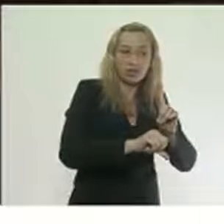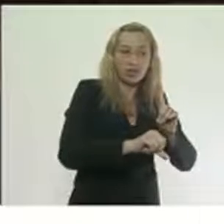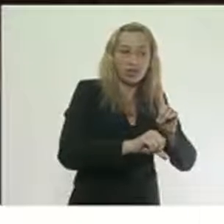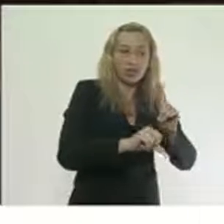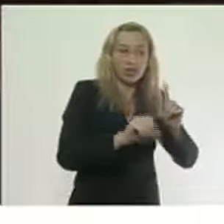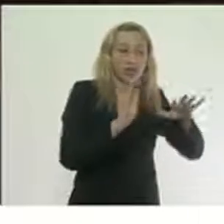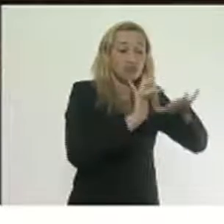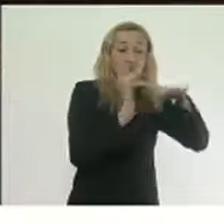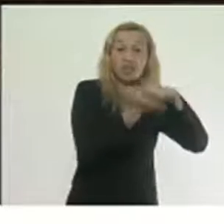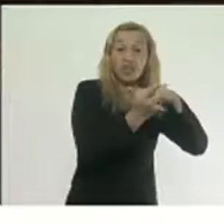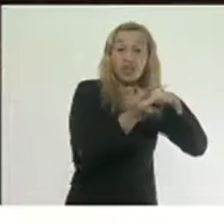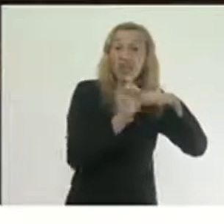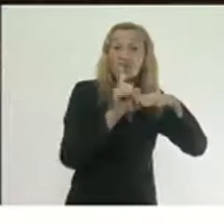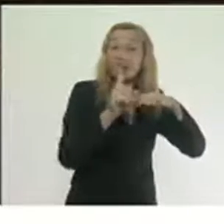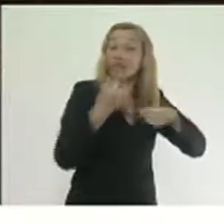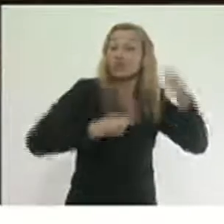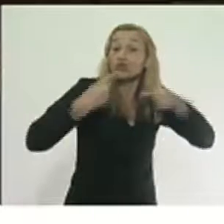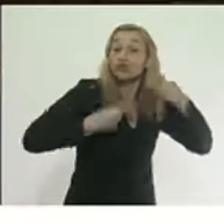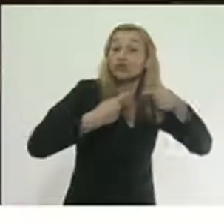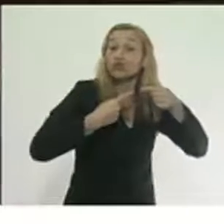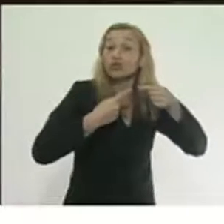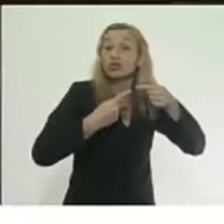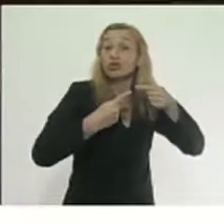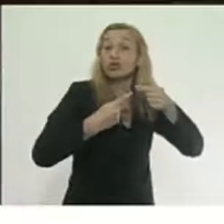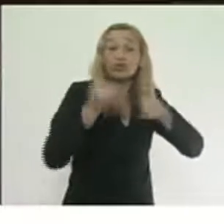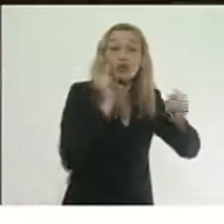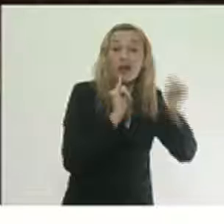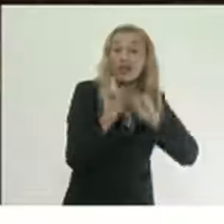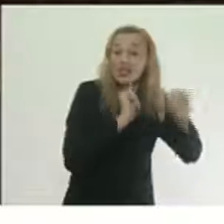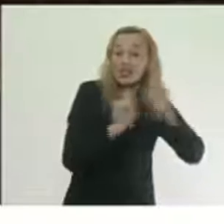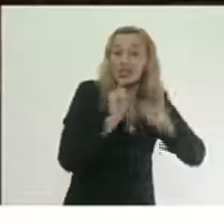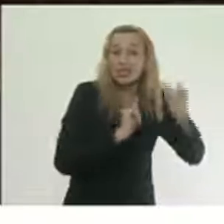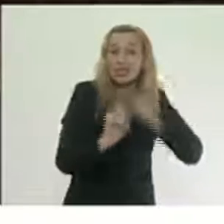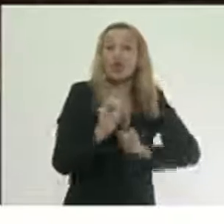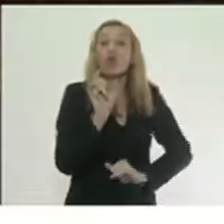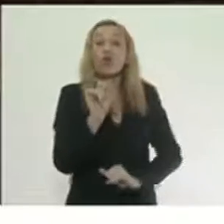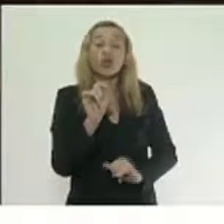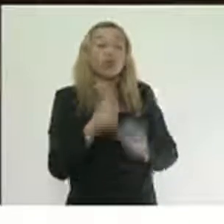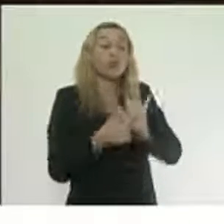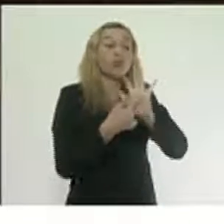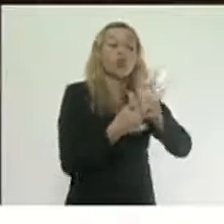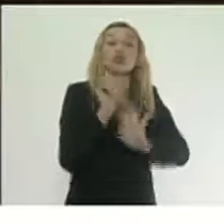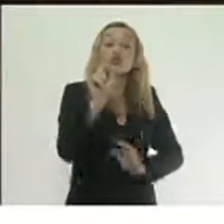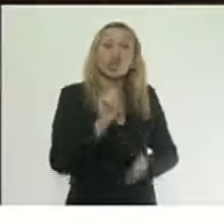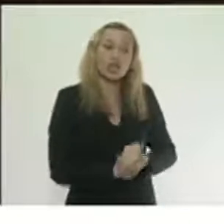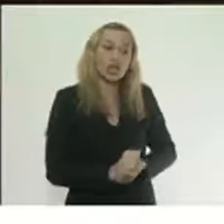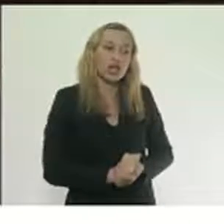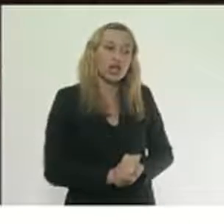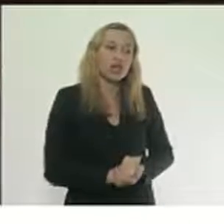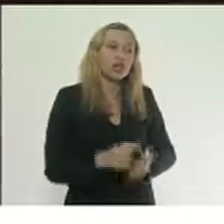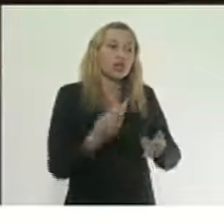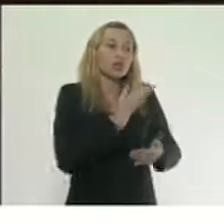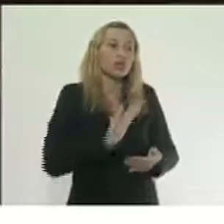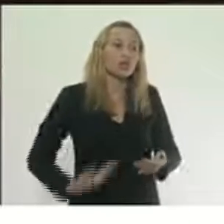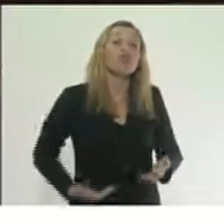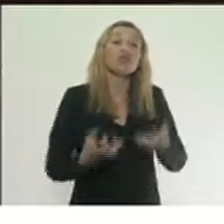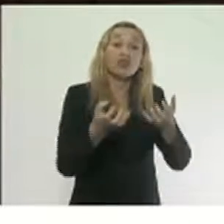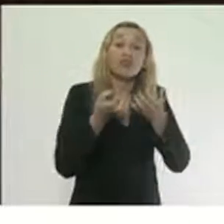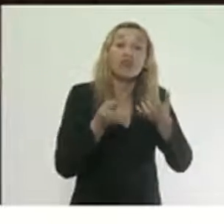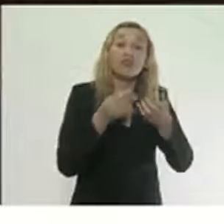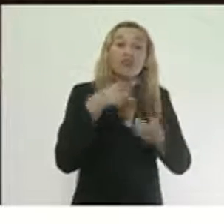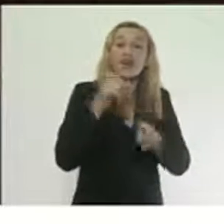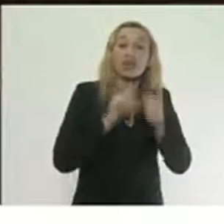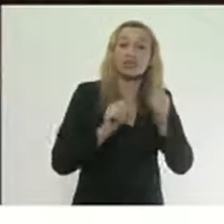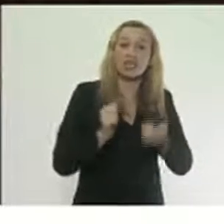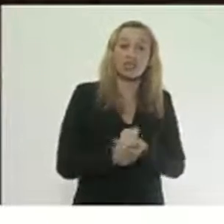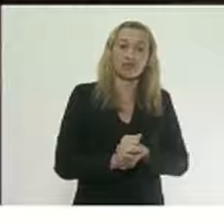não discute, isso daí a mídia não informa. O que a mídia informa é exatamente aquilo que o governo está querendo fazer,